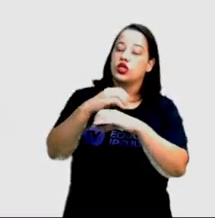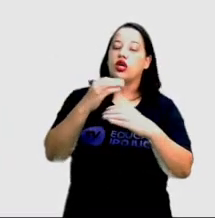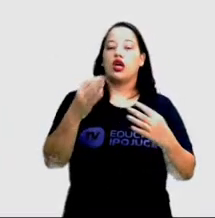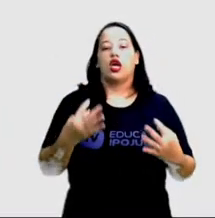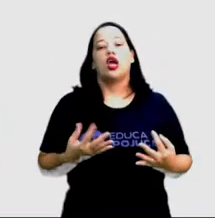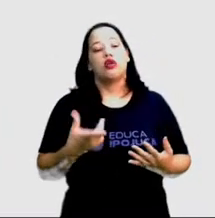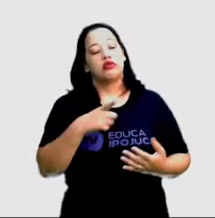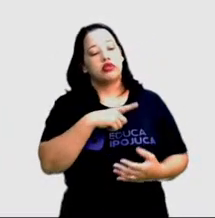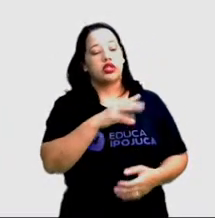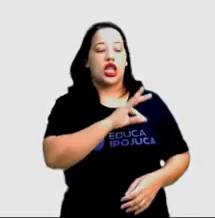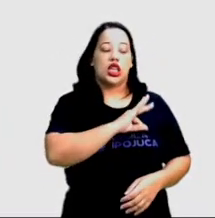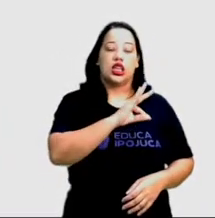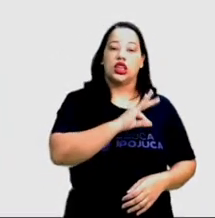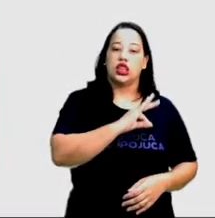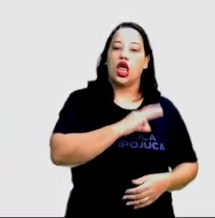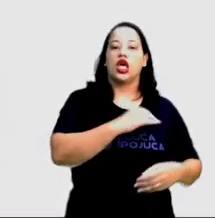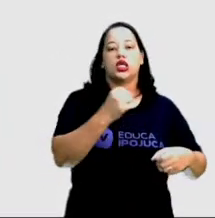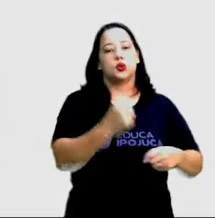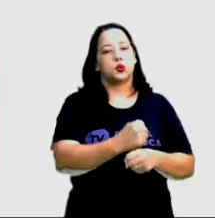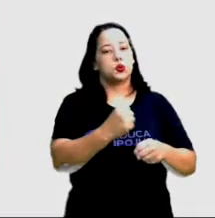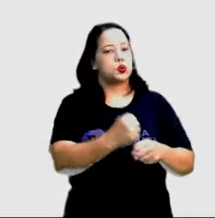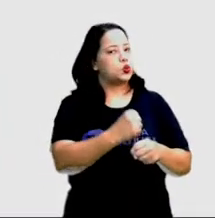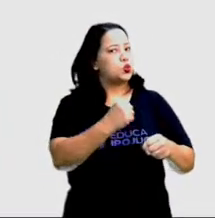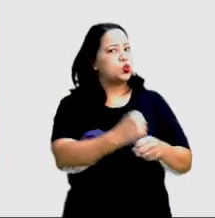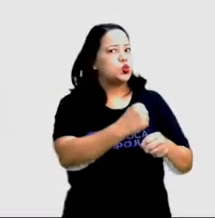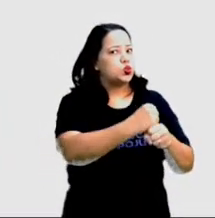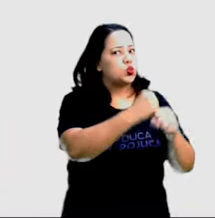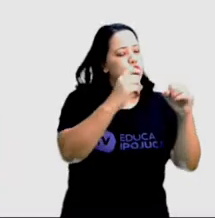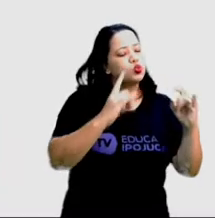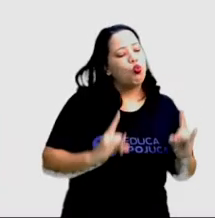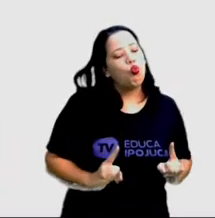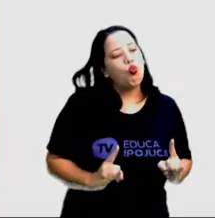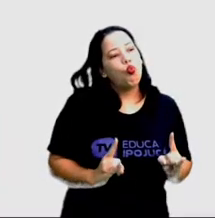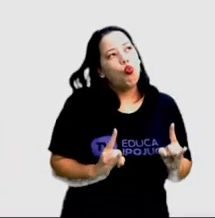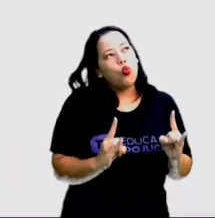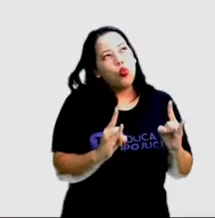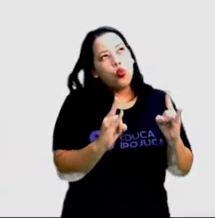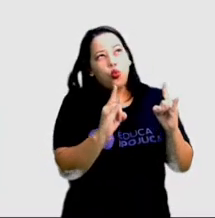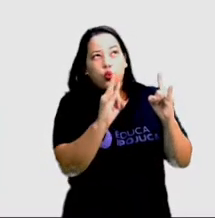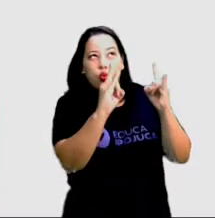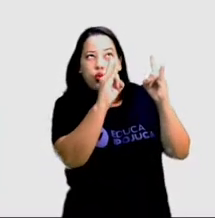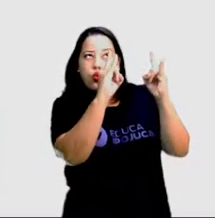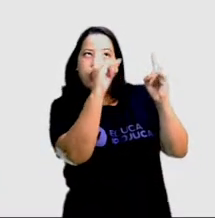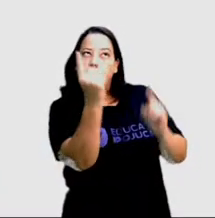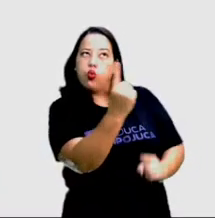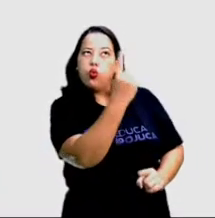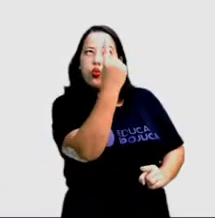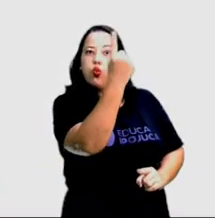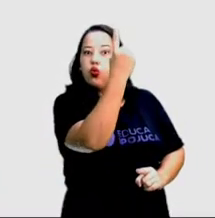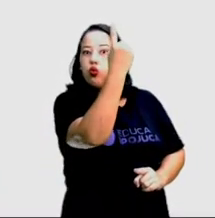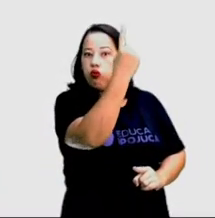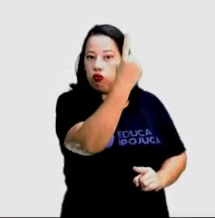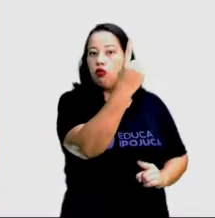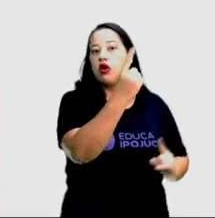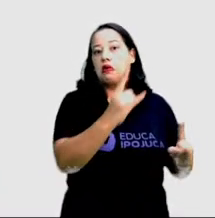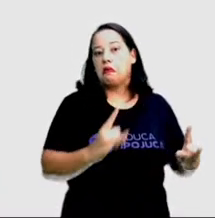a construção de muitos edifícios mais altos, com diversas